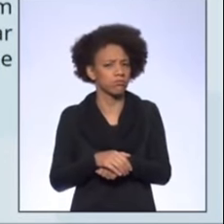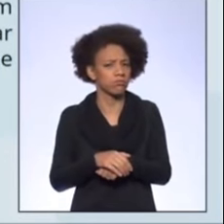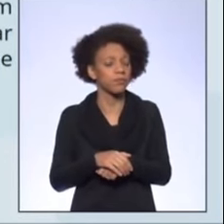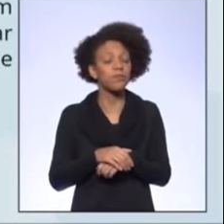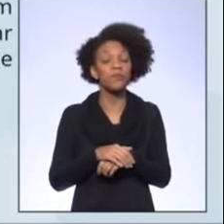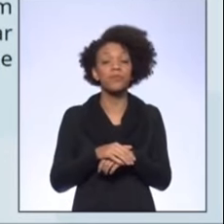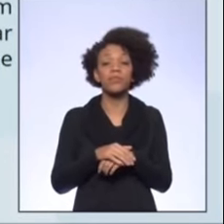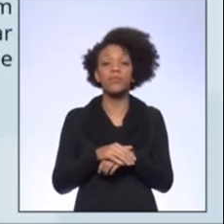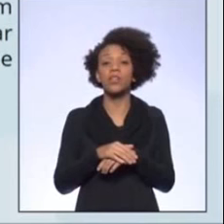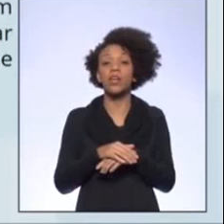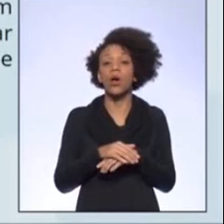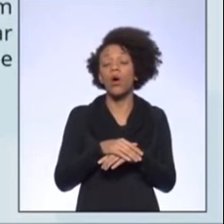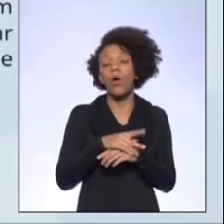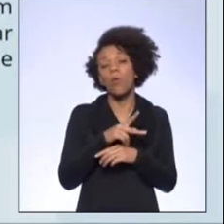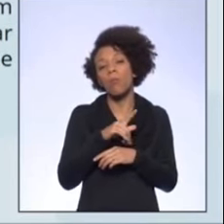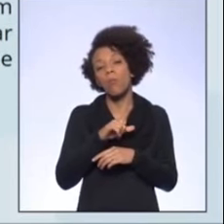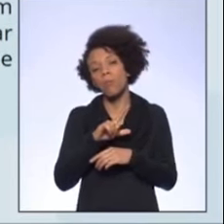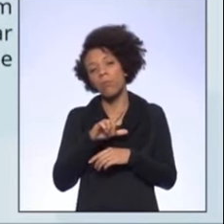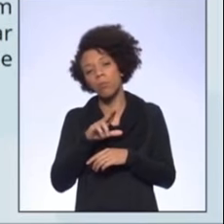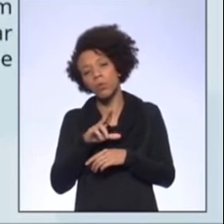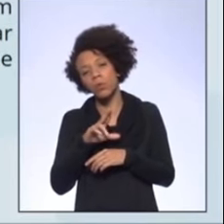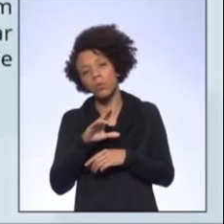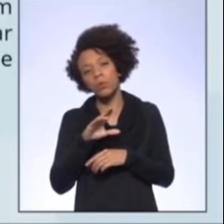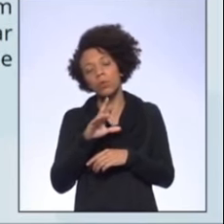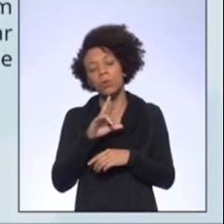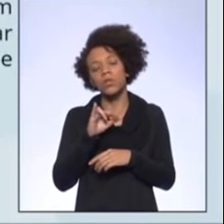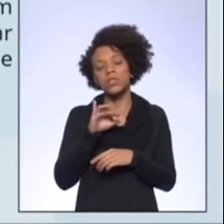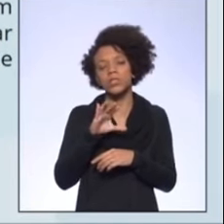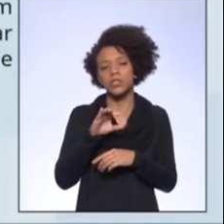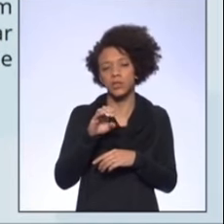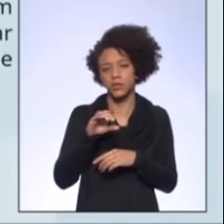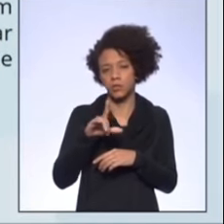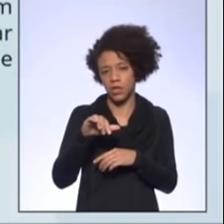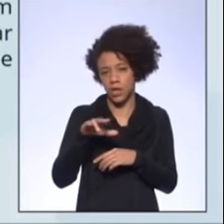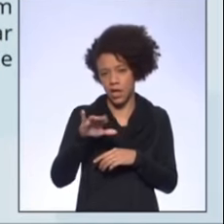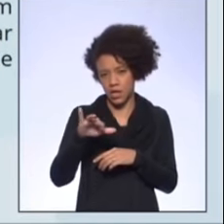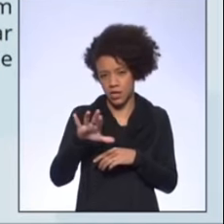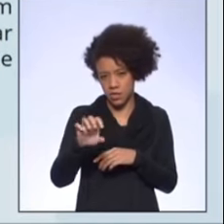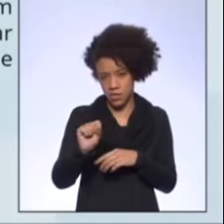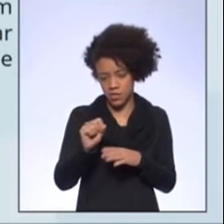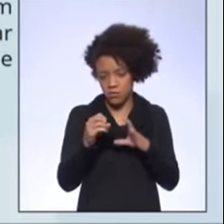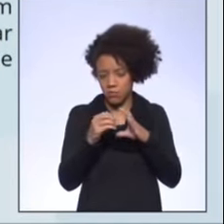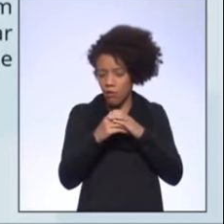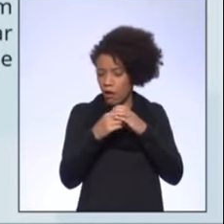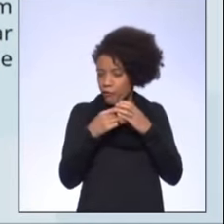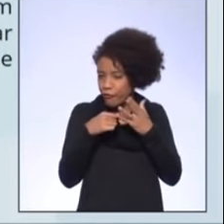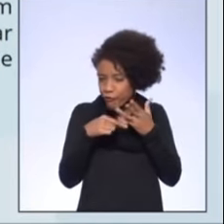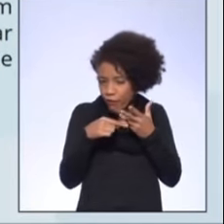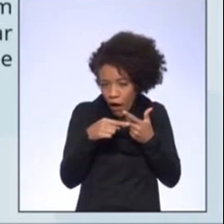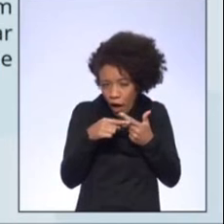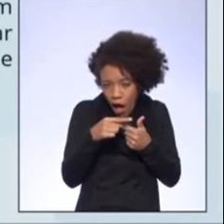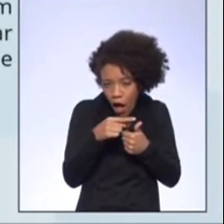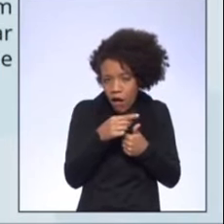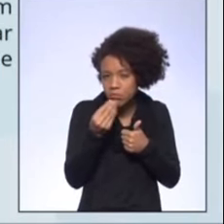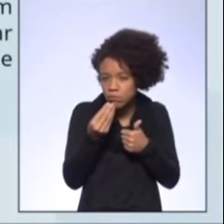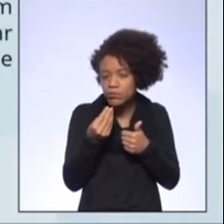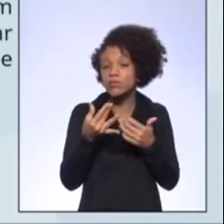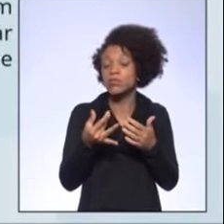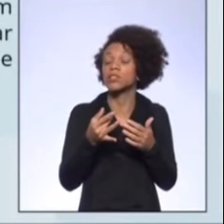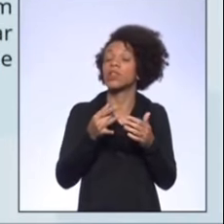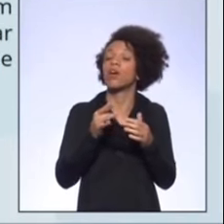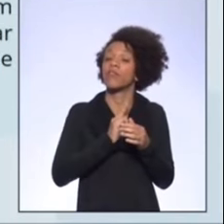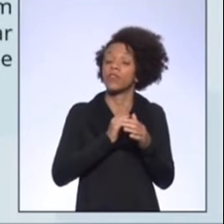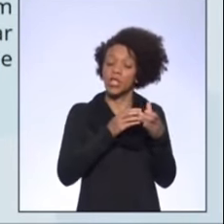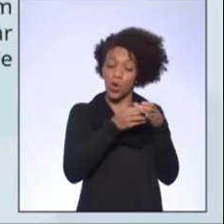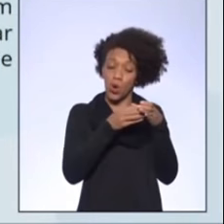Os seres pluricelulares, formados por um monte de células. Tá? Aí a gente vai ter diferentes grupos de